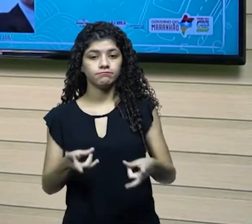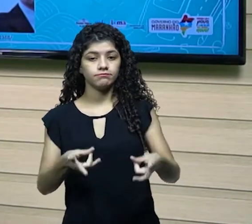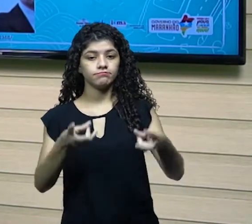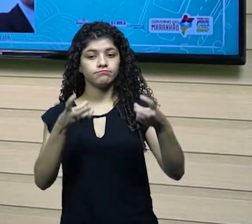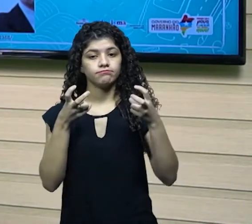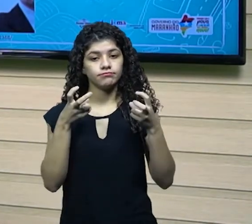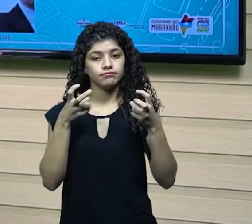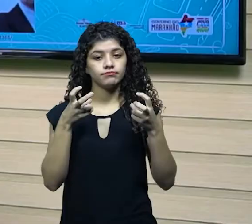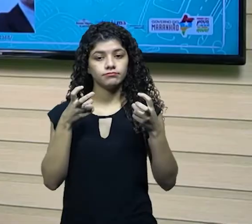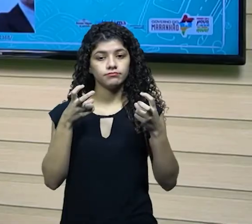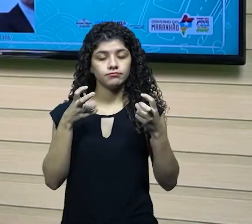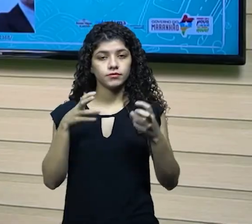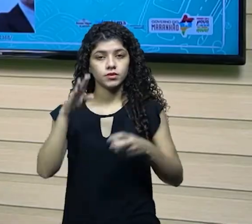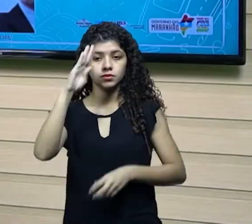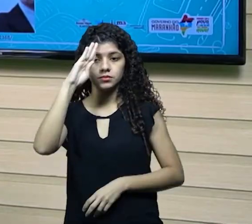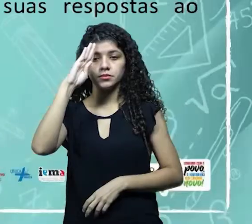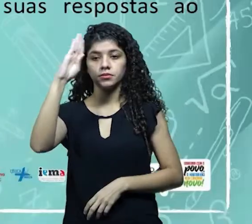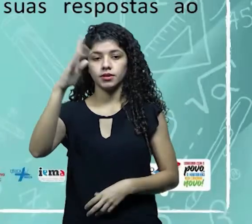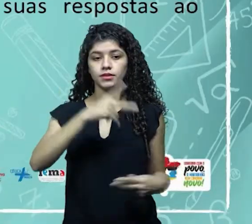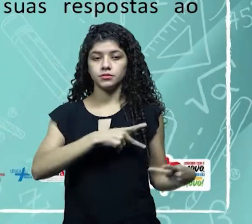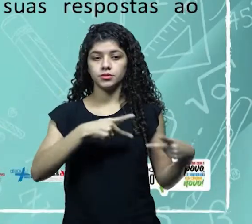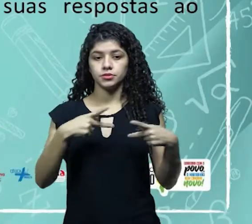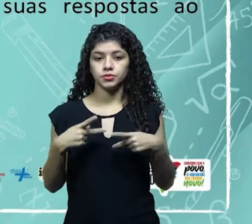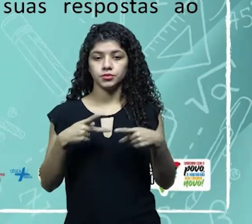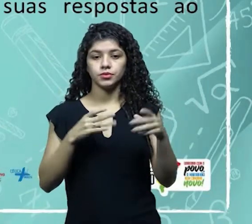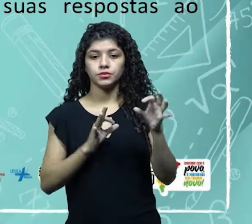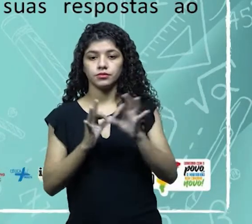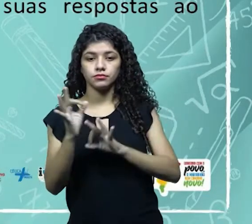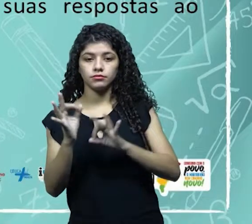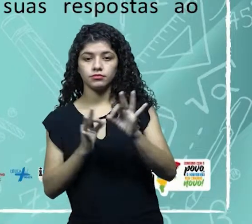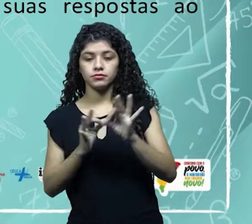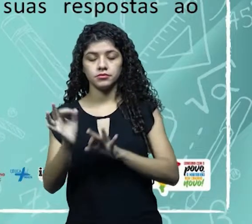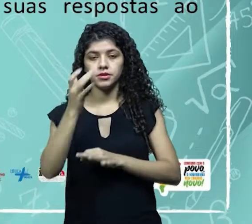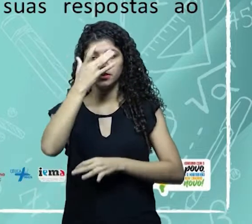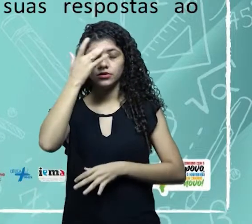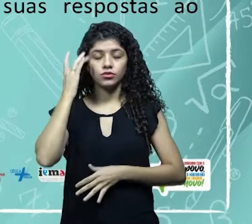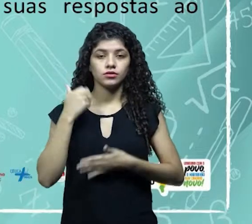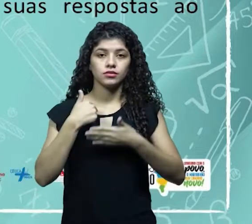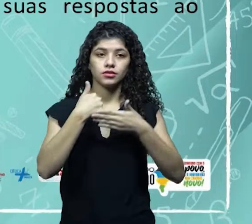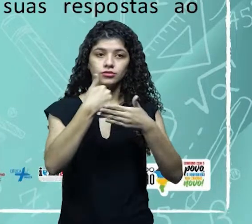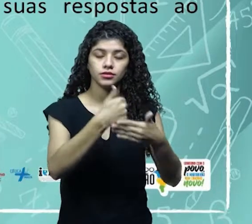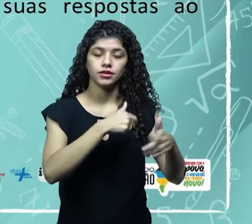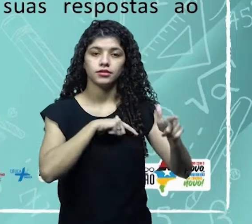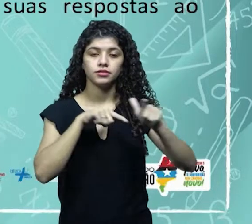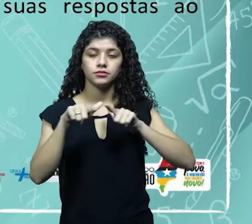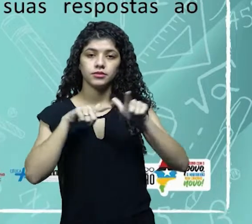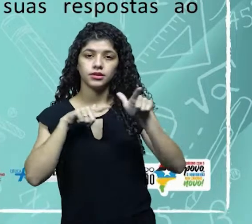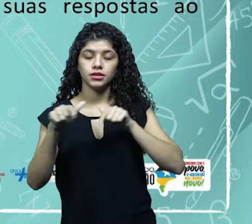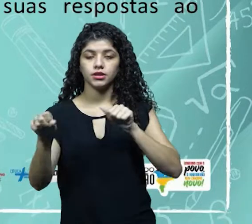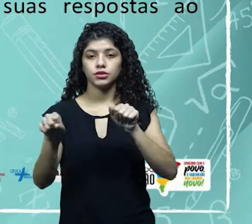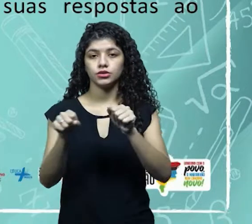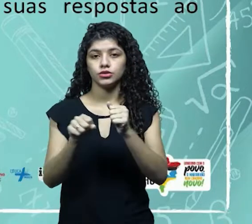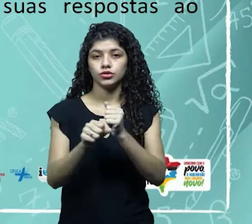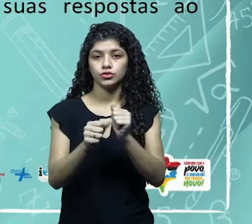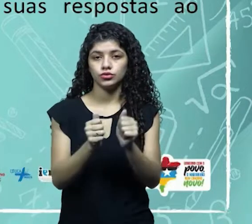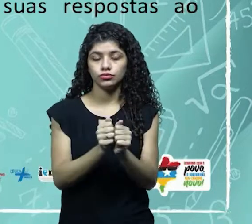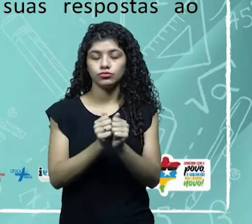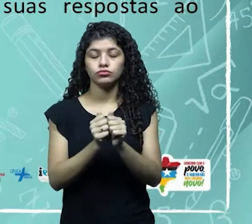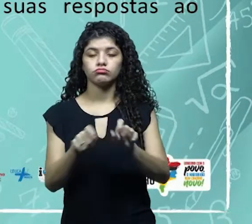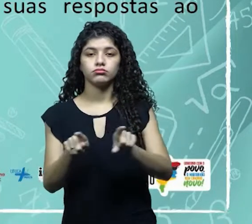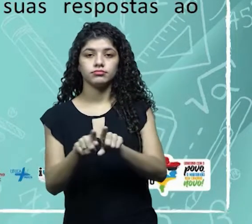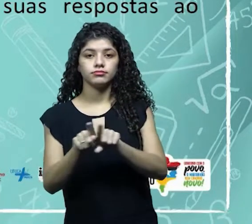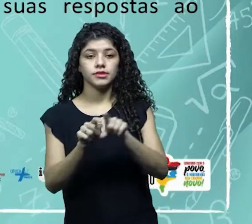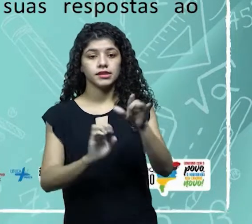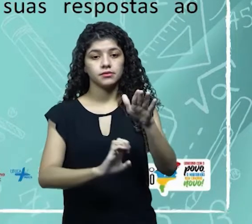né compreender esse ambiente identificar Quais os principais participantes que quem são nossos